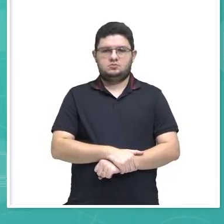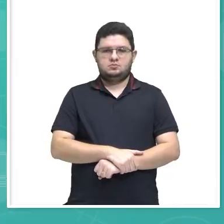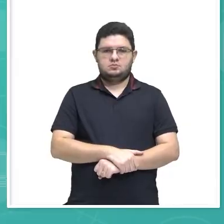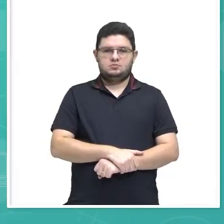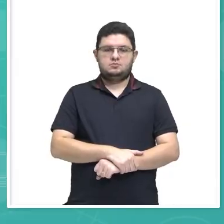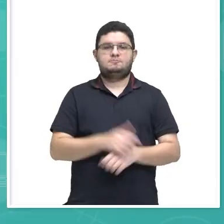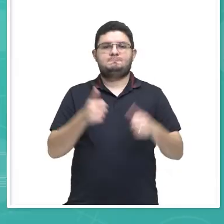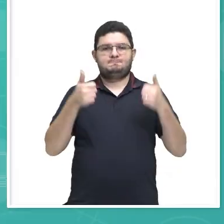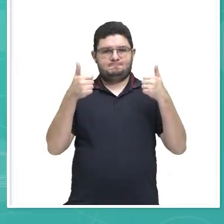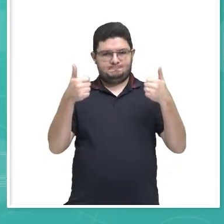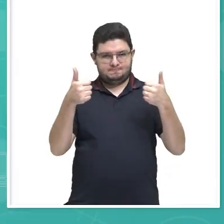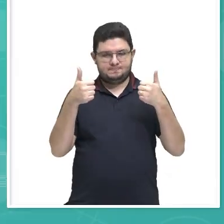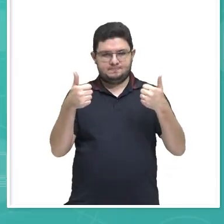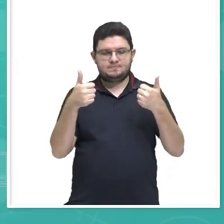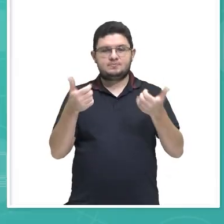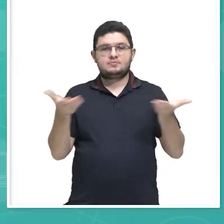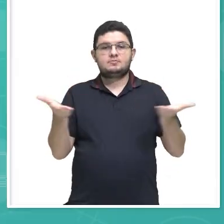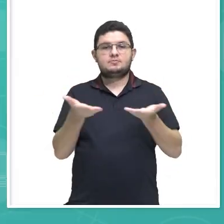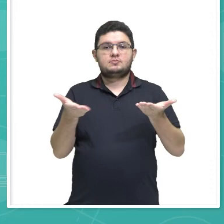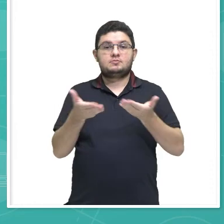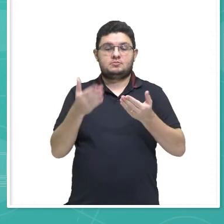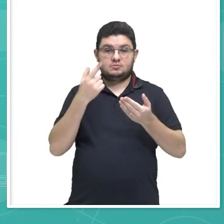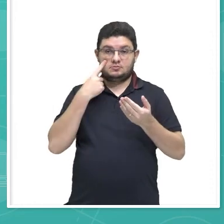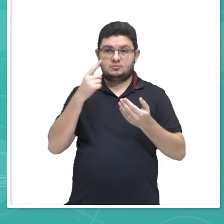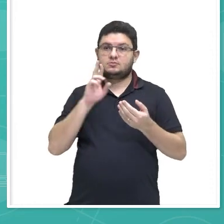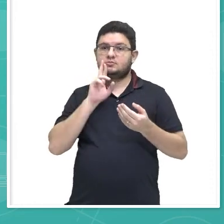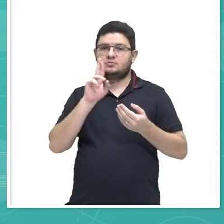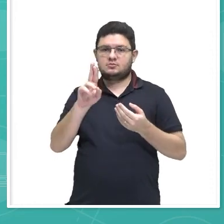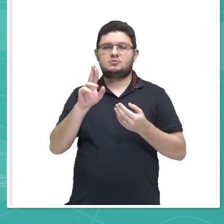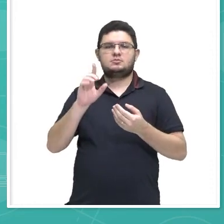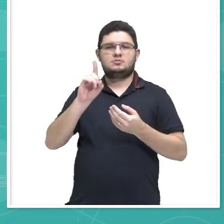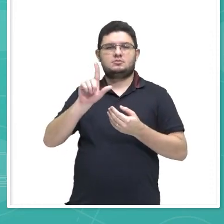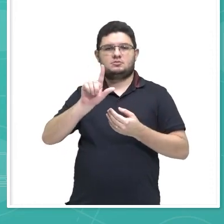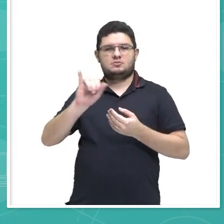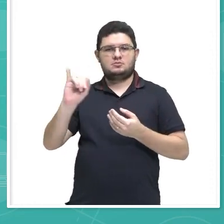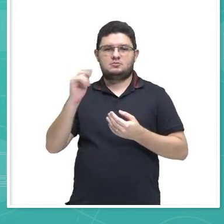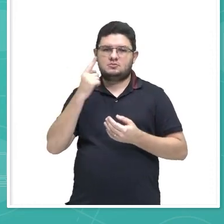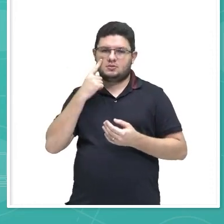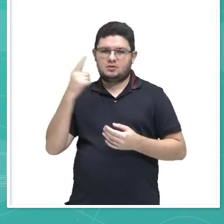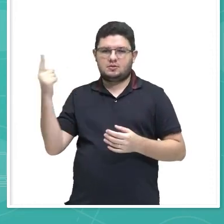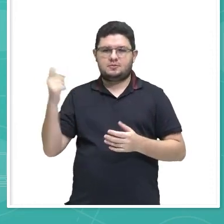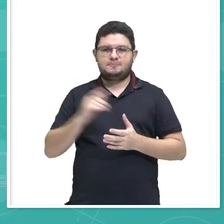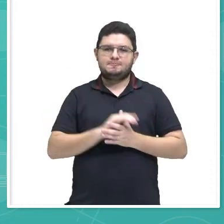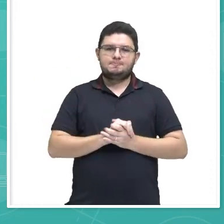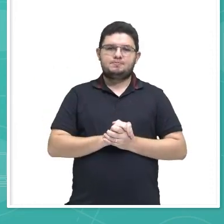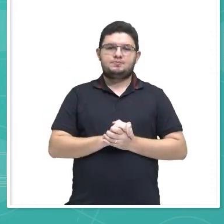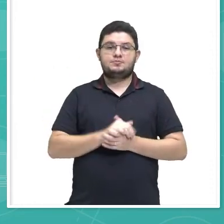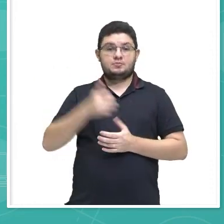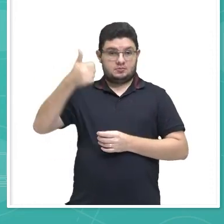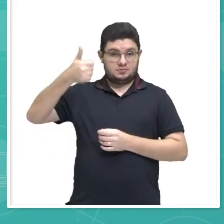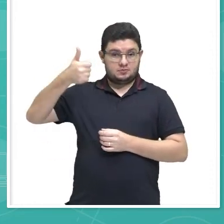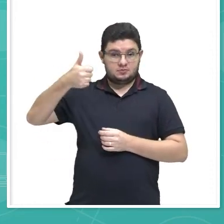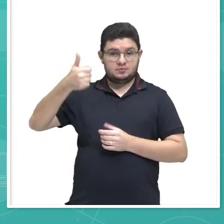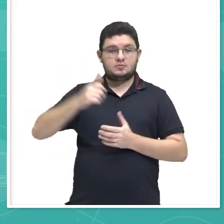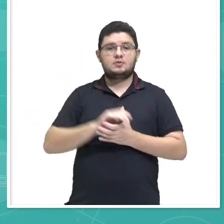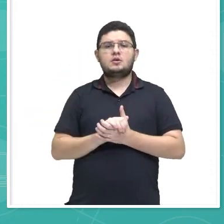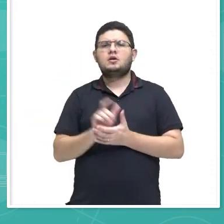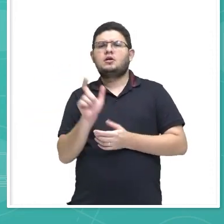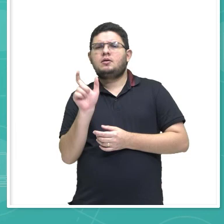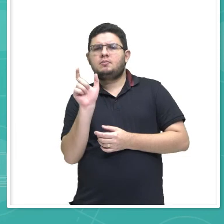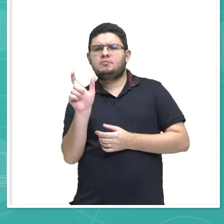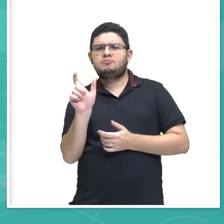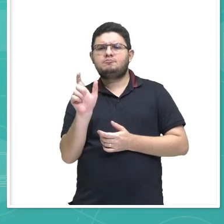Tudo bem, pessoal? Agora vamos responder aí a DLI da aula de hoje. Então, a questão número 1. O que significa a palavra